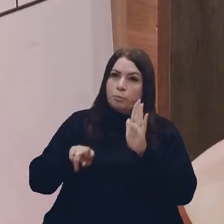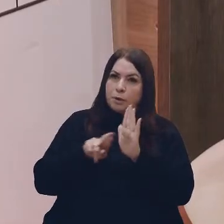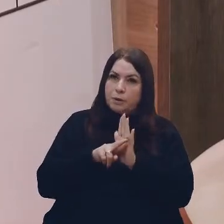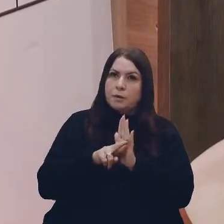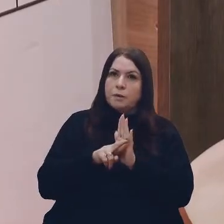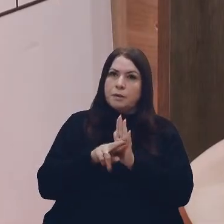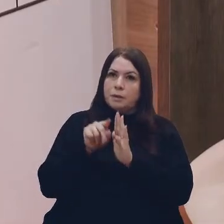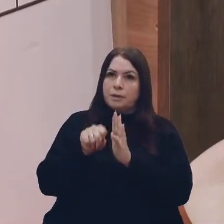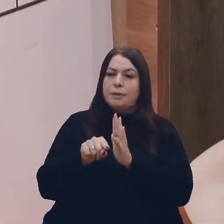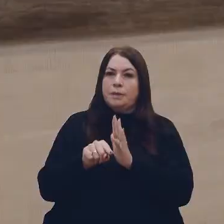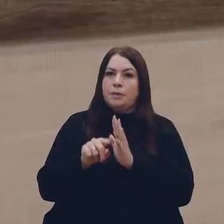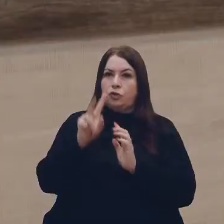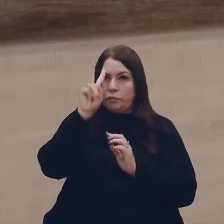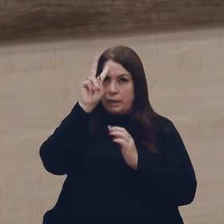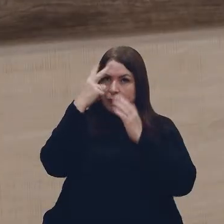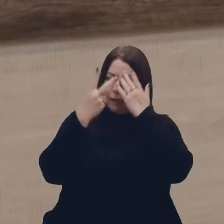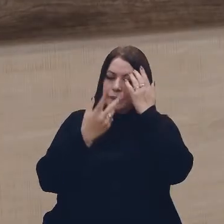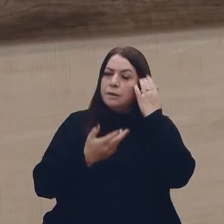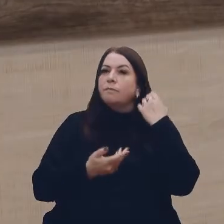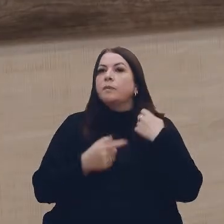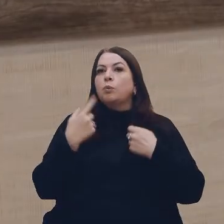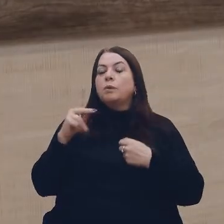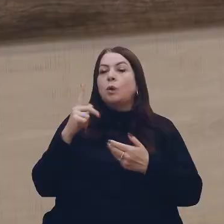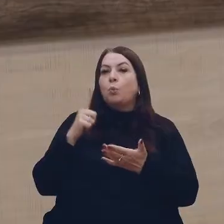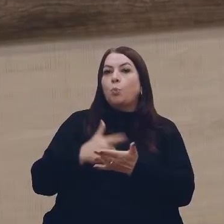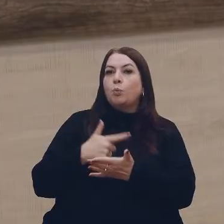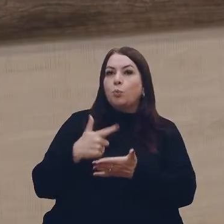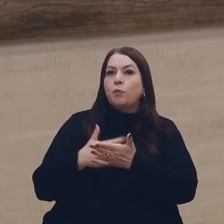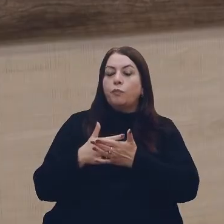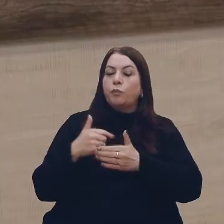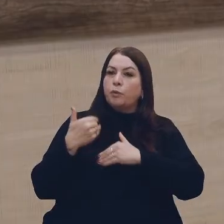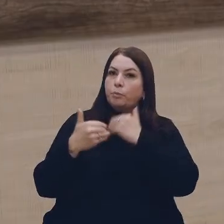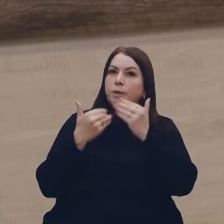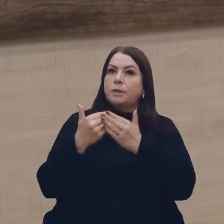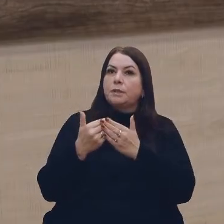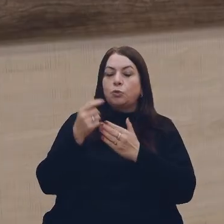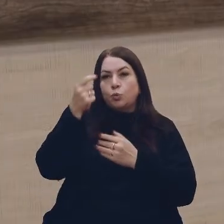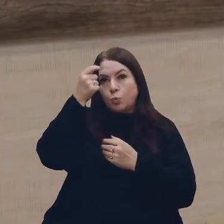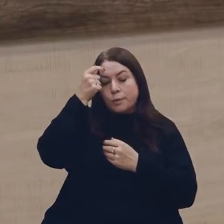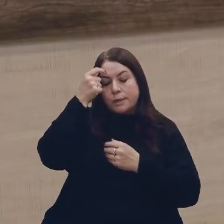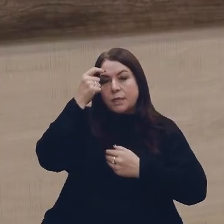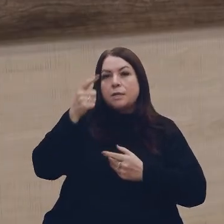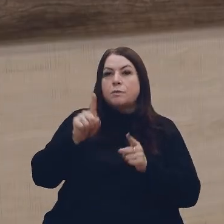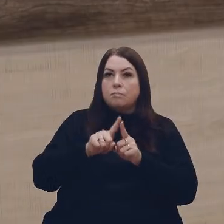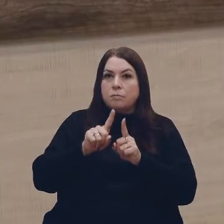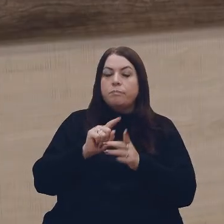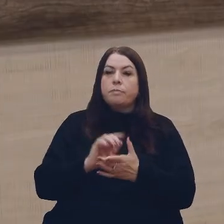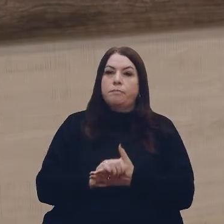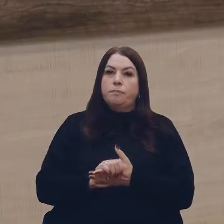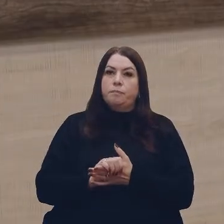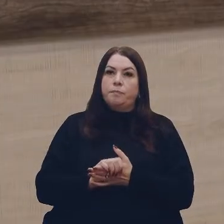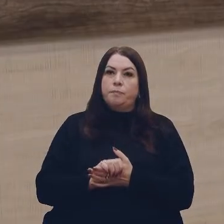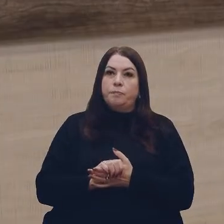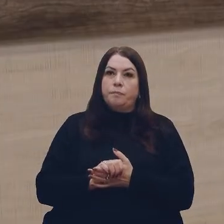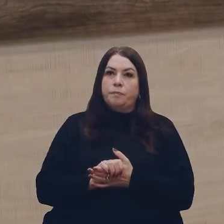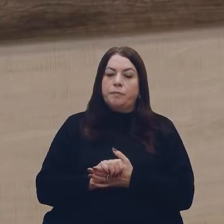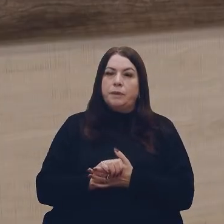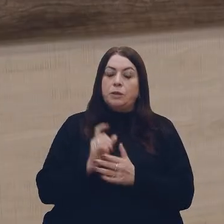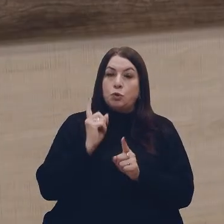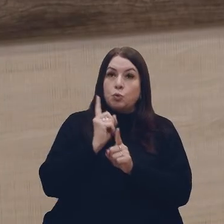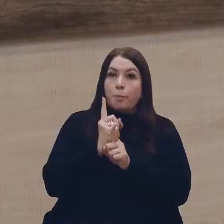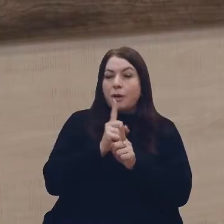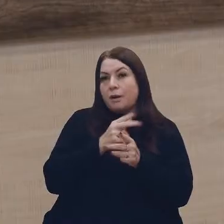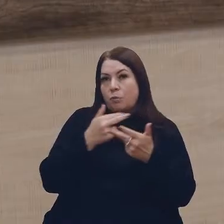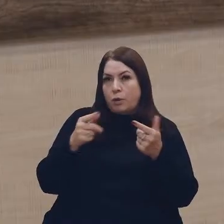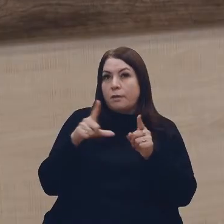recuperação em casos de crise, né? O teu livro ele tem um processo de conscientização também e de diagnóstico. Não